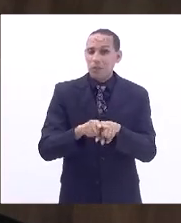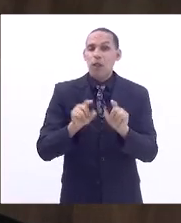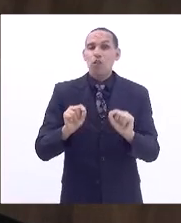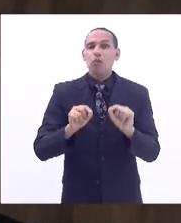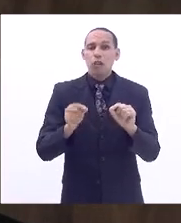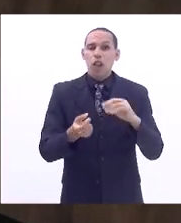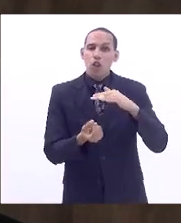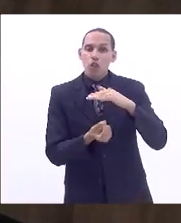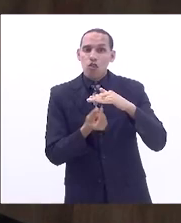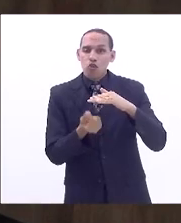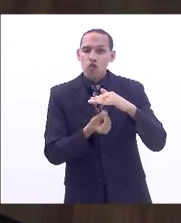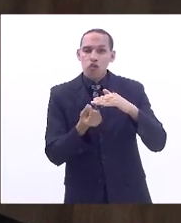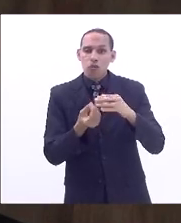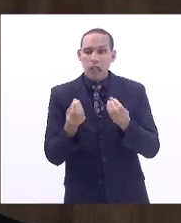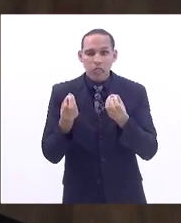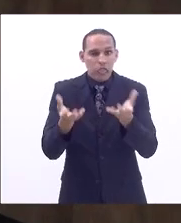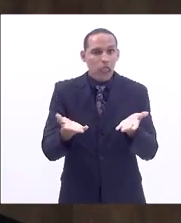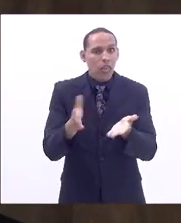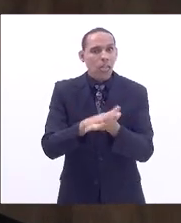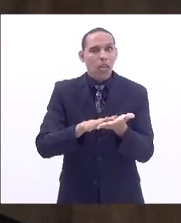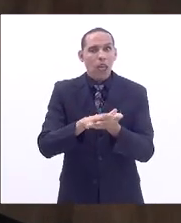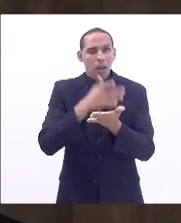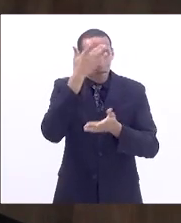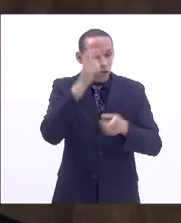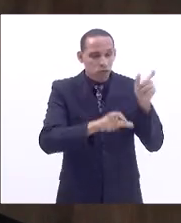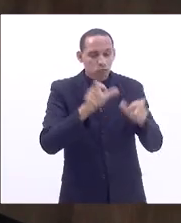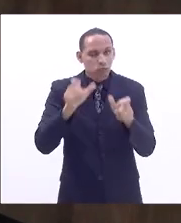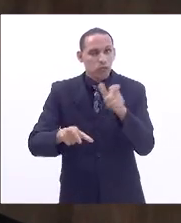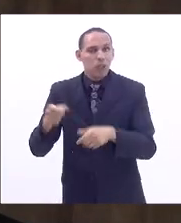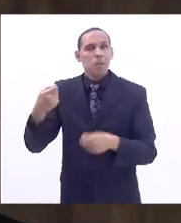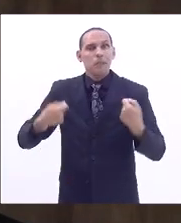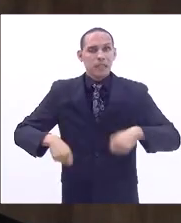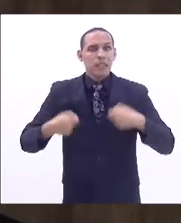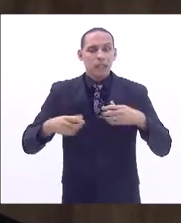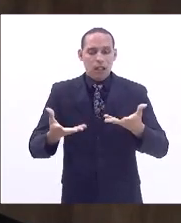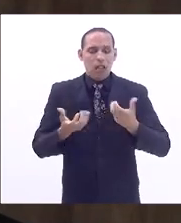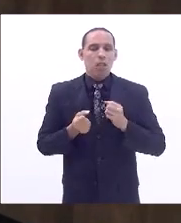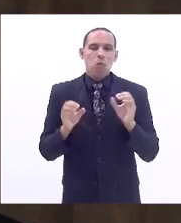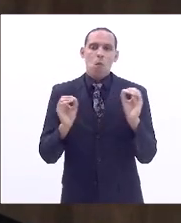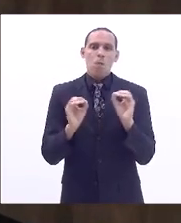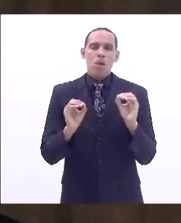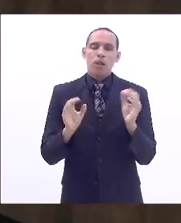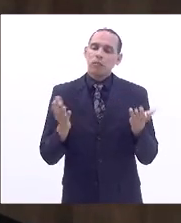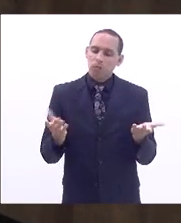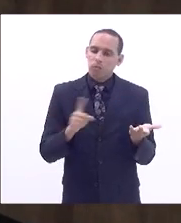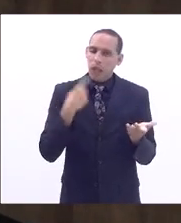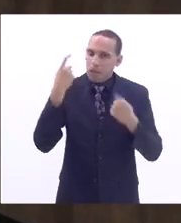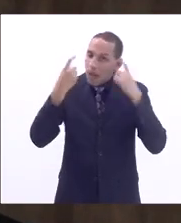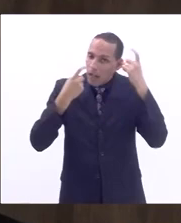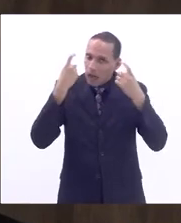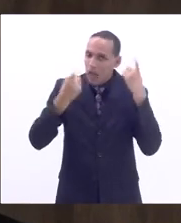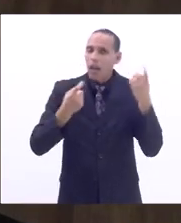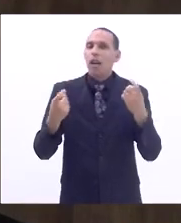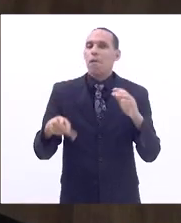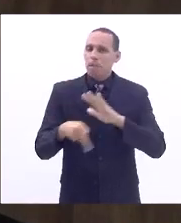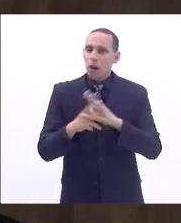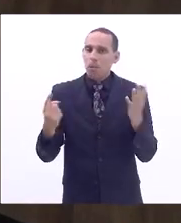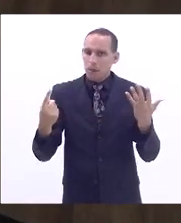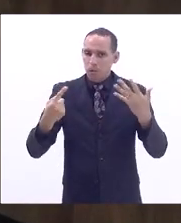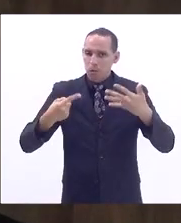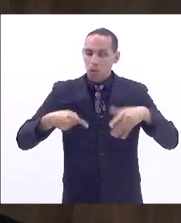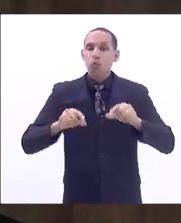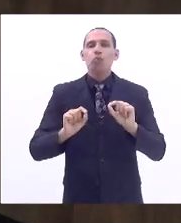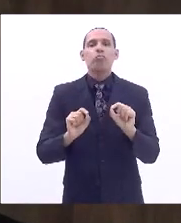em e esse recurso nas mãos de quem realmente precisa Então essa é uma preocupação da bancada do PSOL